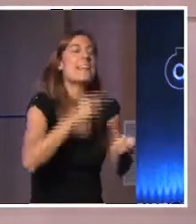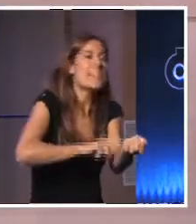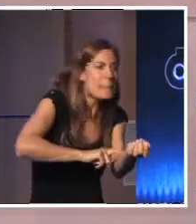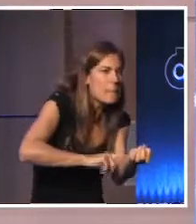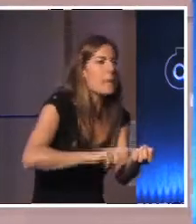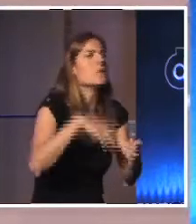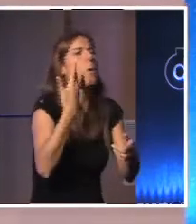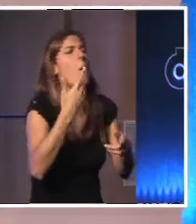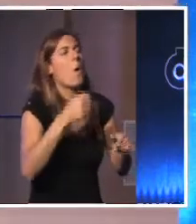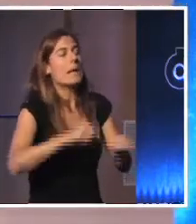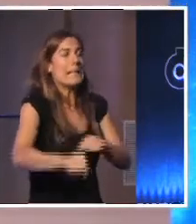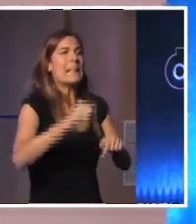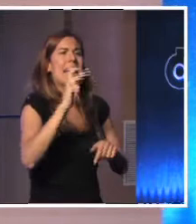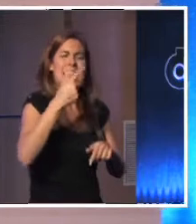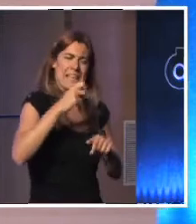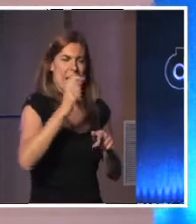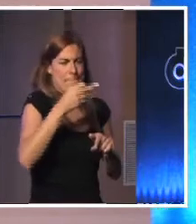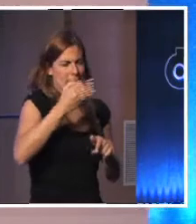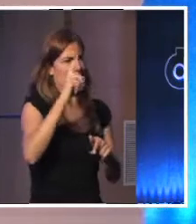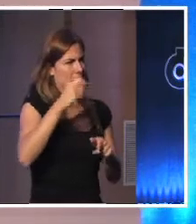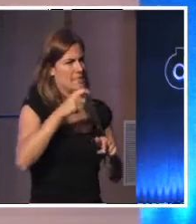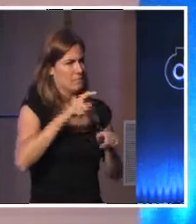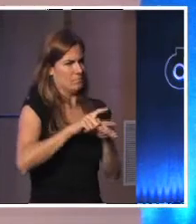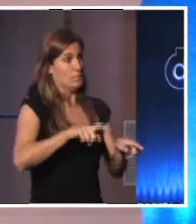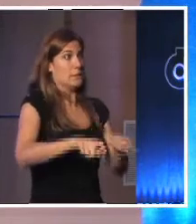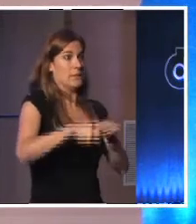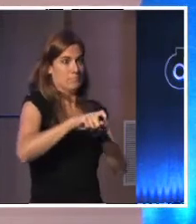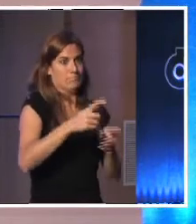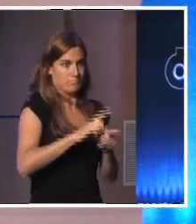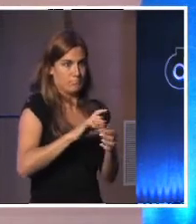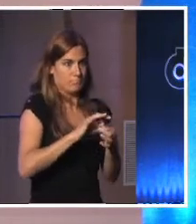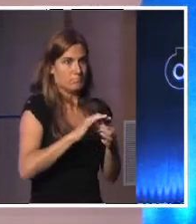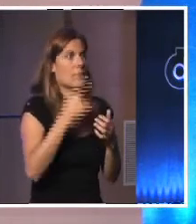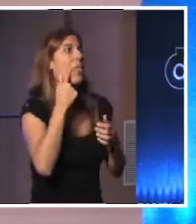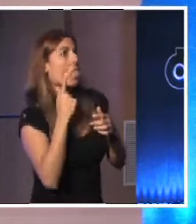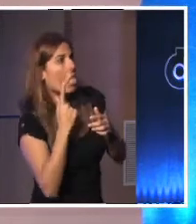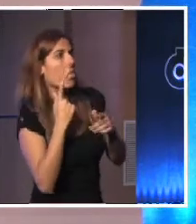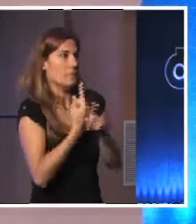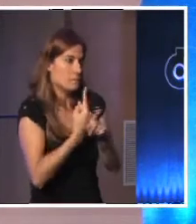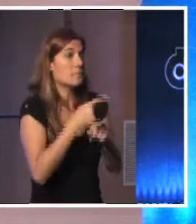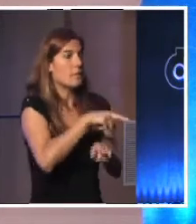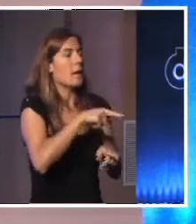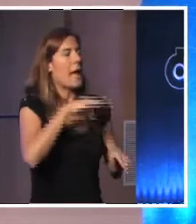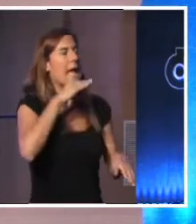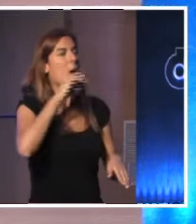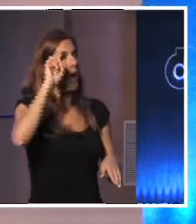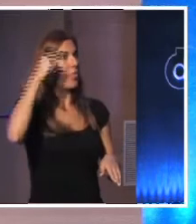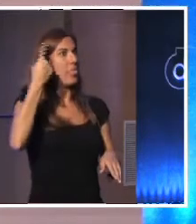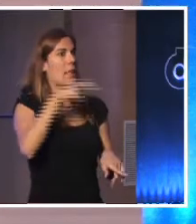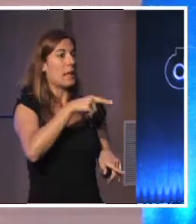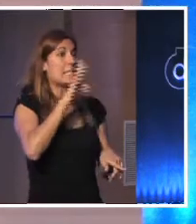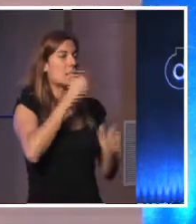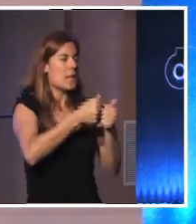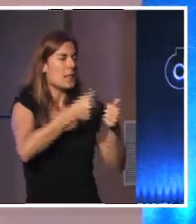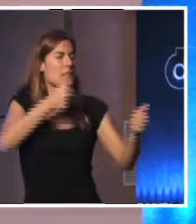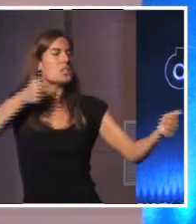de ataques de epilepsia, os cães conseguem prever isso momentos antes. E mais, conseguem prever isso estando à